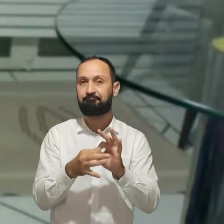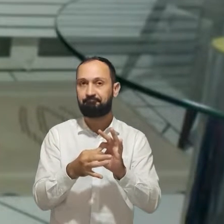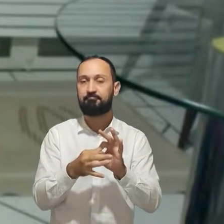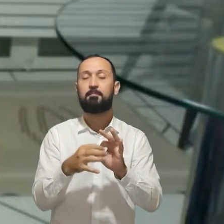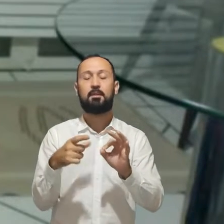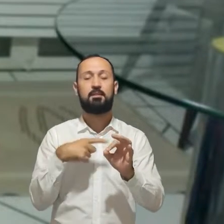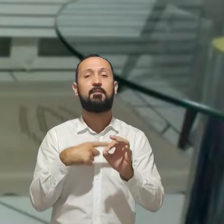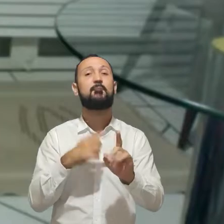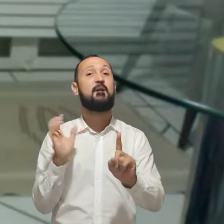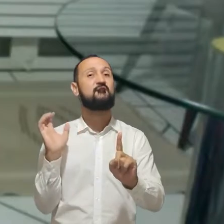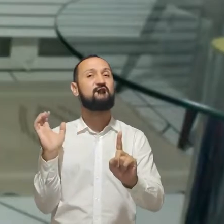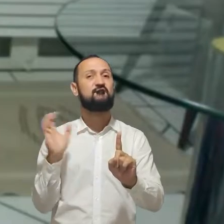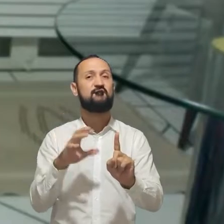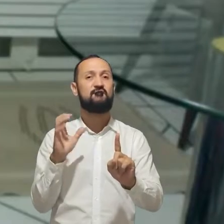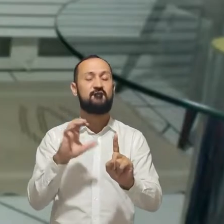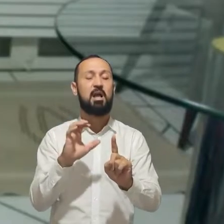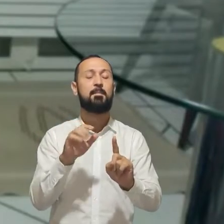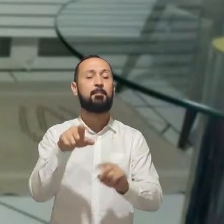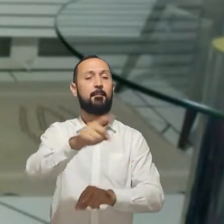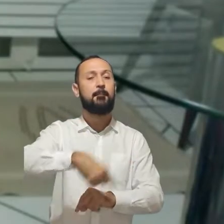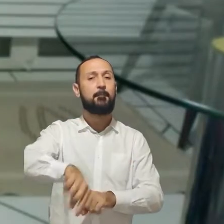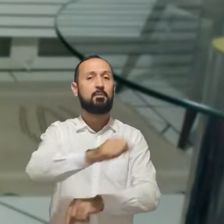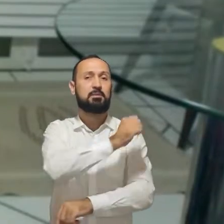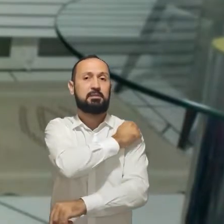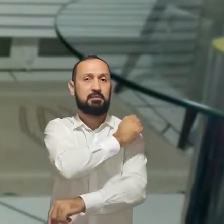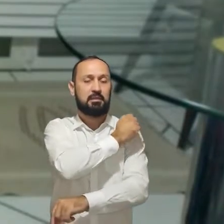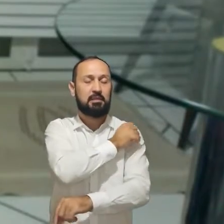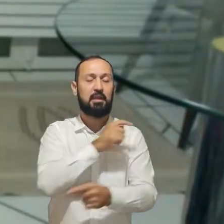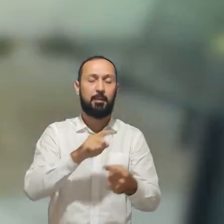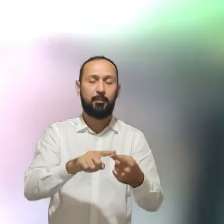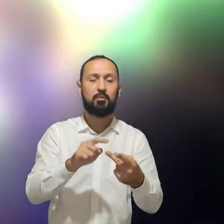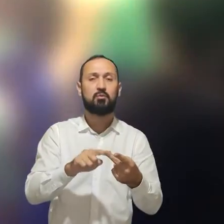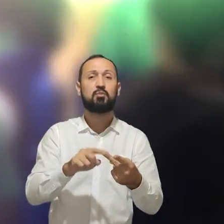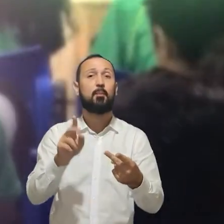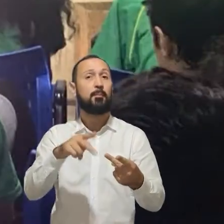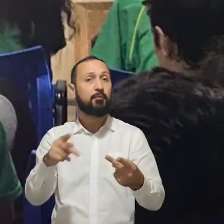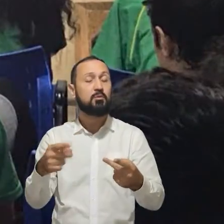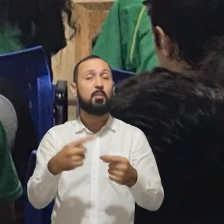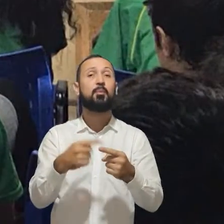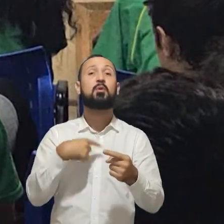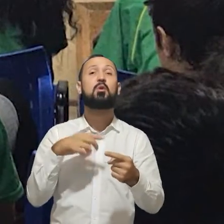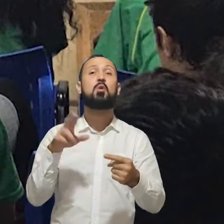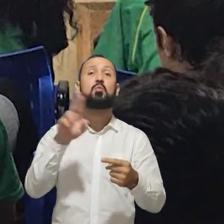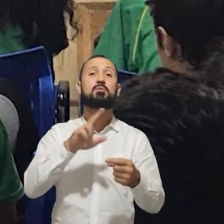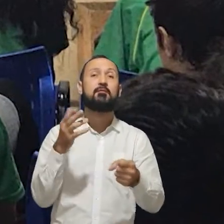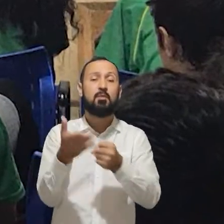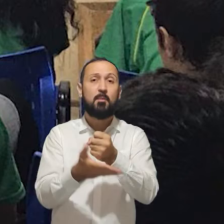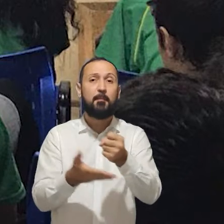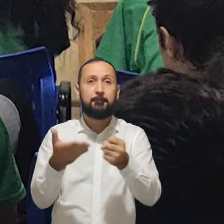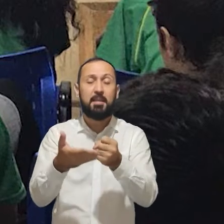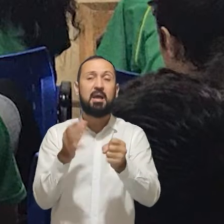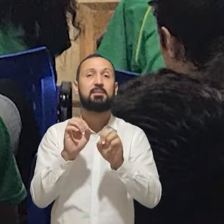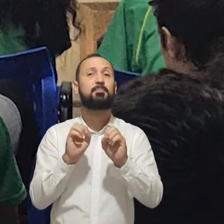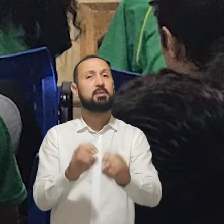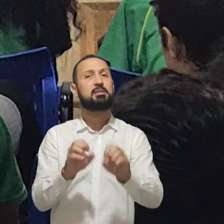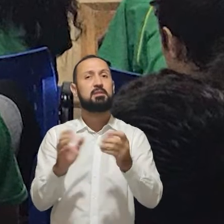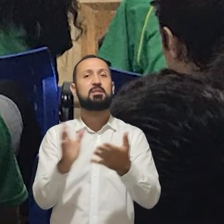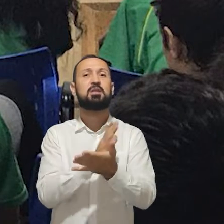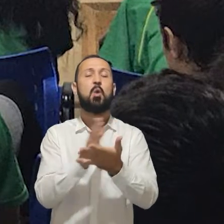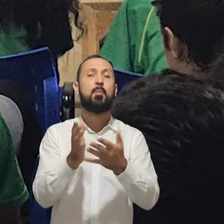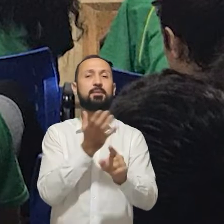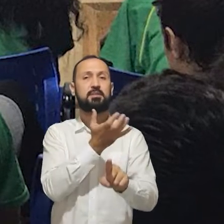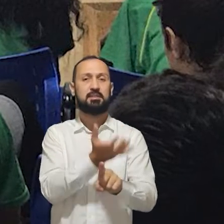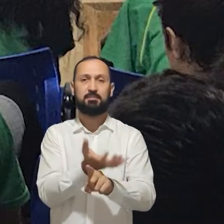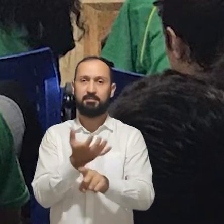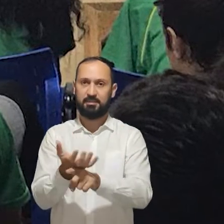acabou tendo um impacto considerável para os estudantes, para os professores, já que serviam como pontes para o ensino